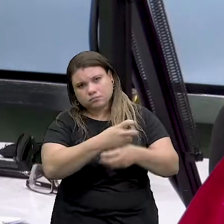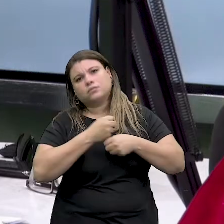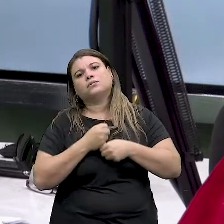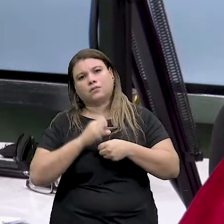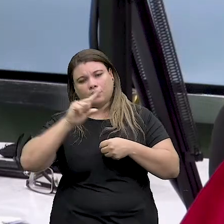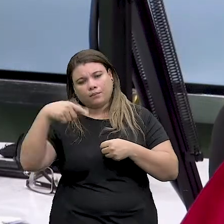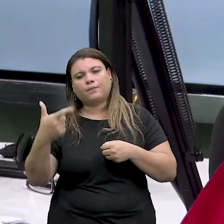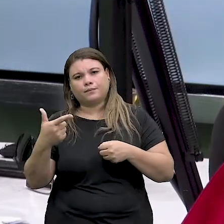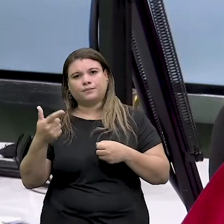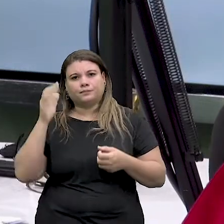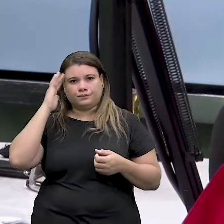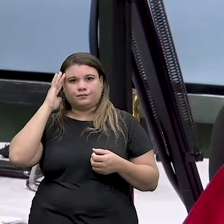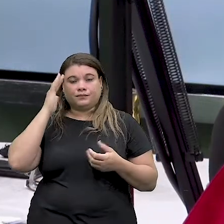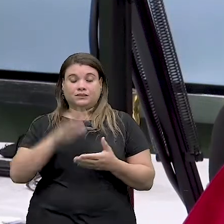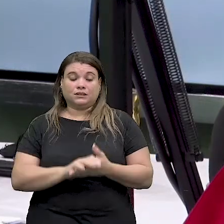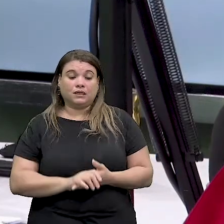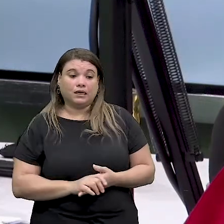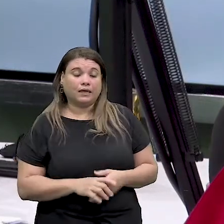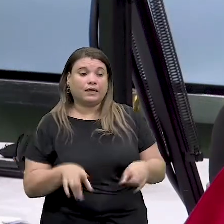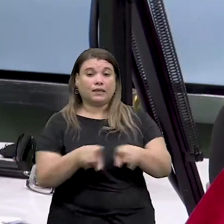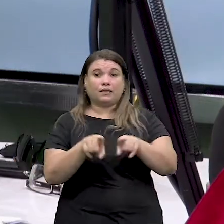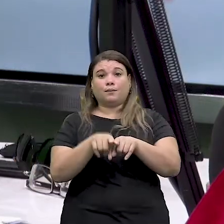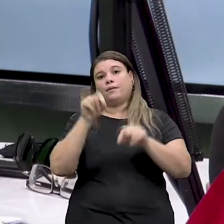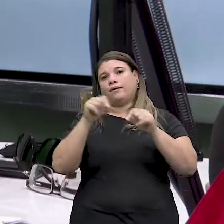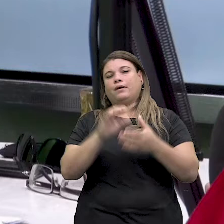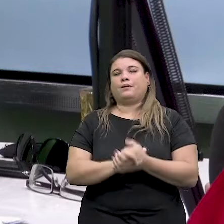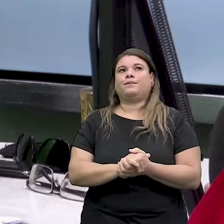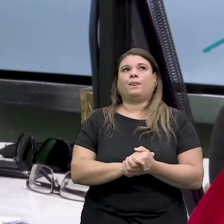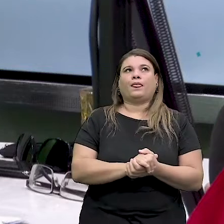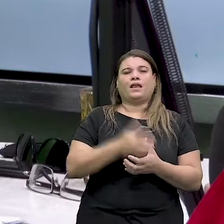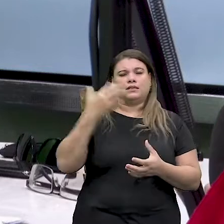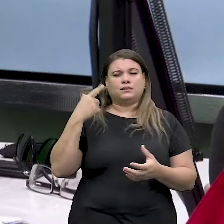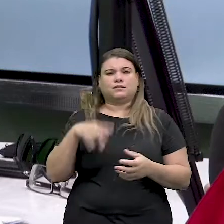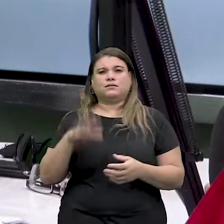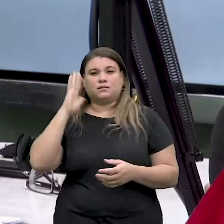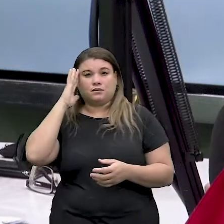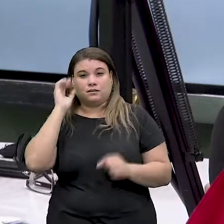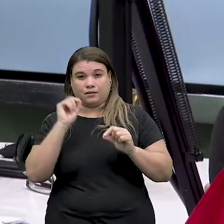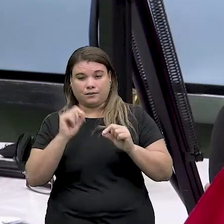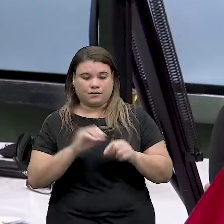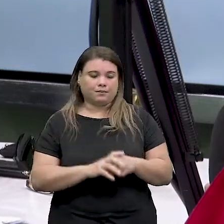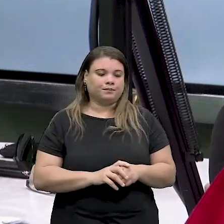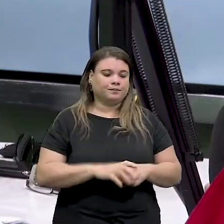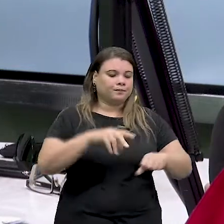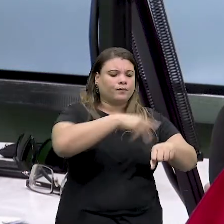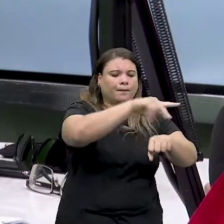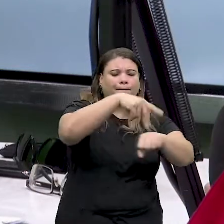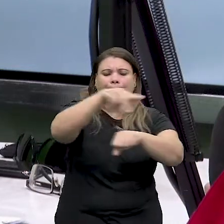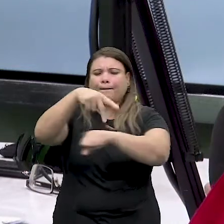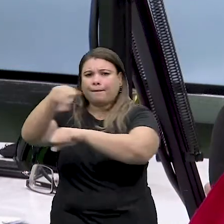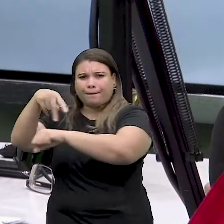novamente uma nova integração, onde que as nações que começaram a produzir alguma coisa industrial, a produzir